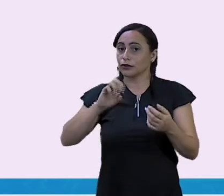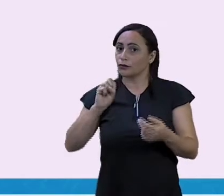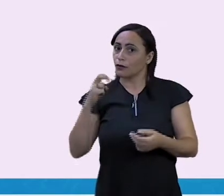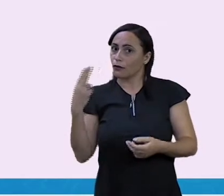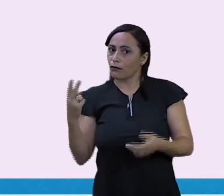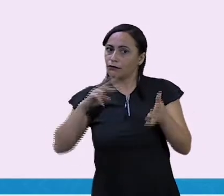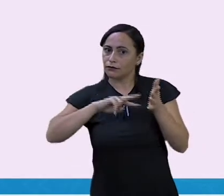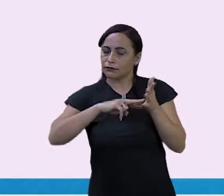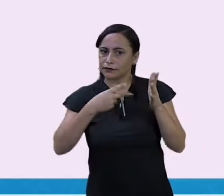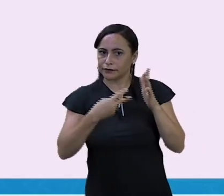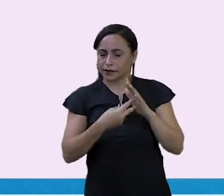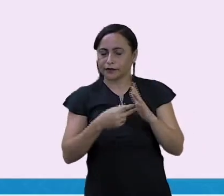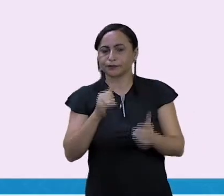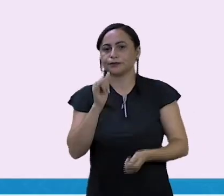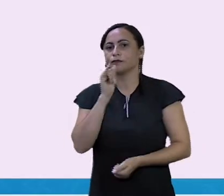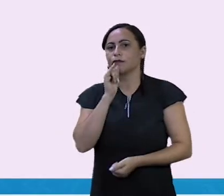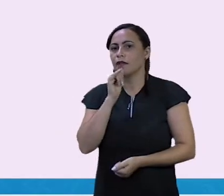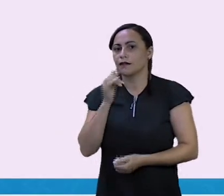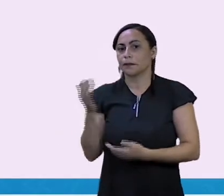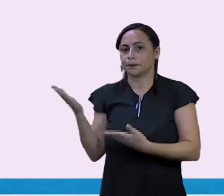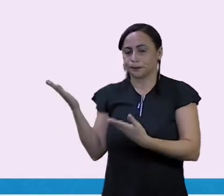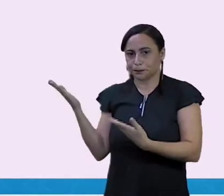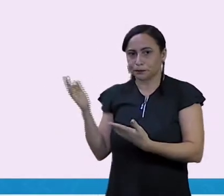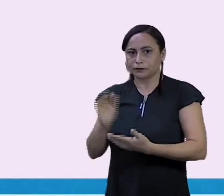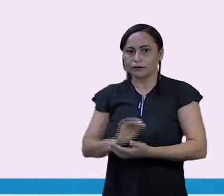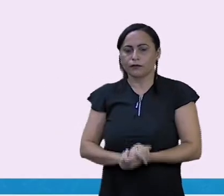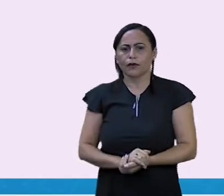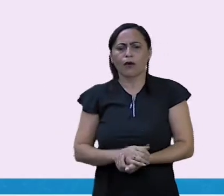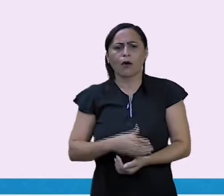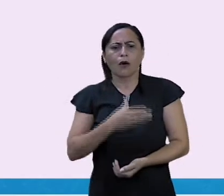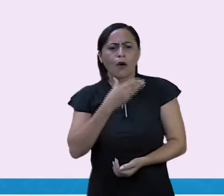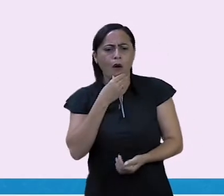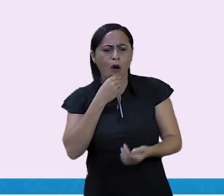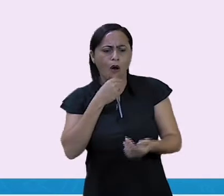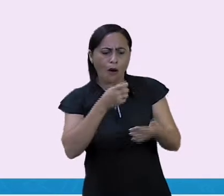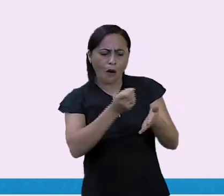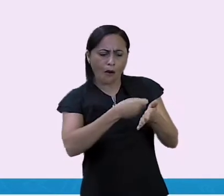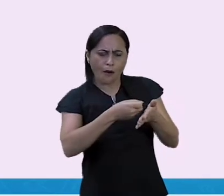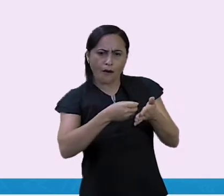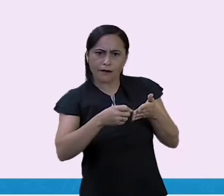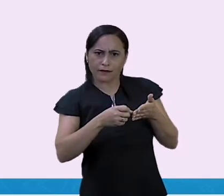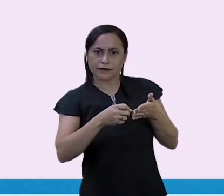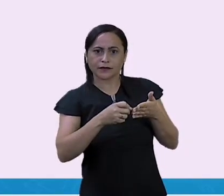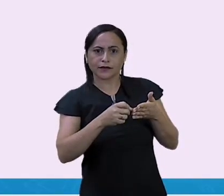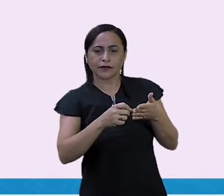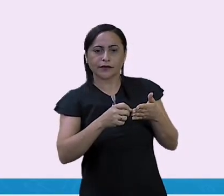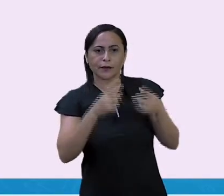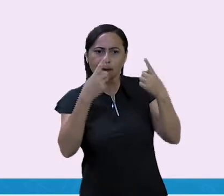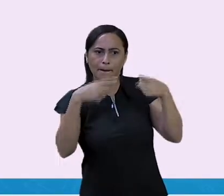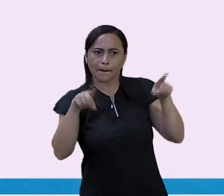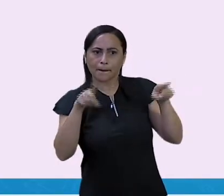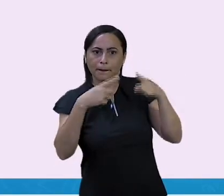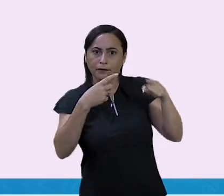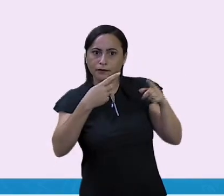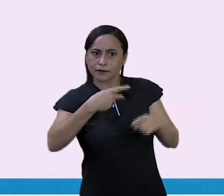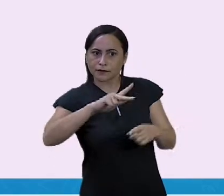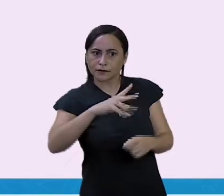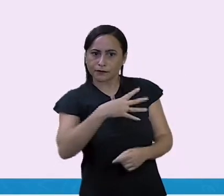O compositor escreveu a letra da canção para seu filho. Segundo